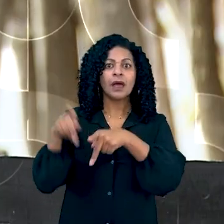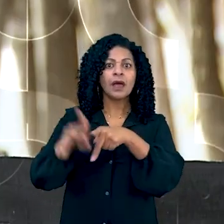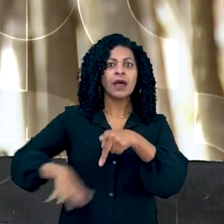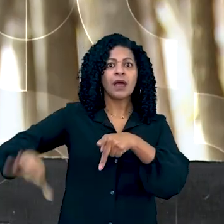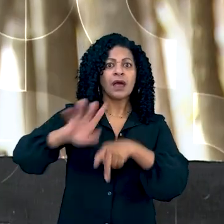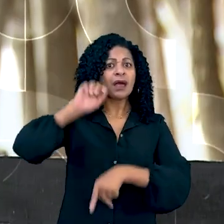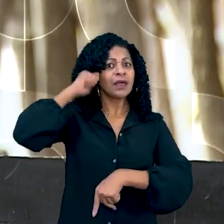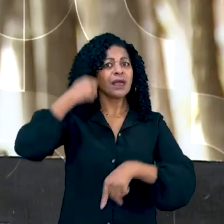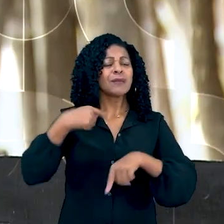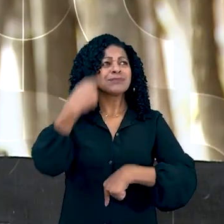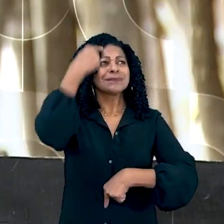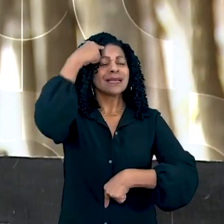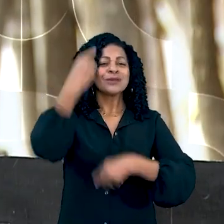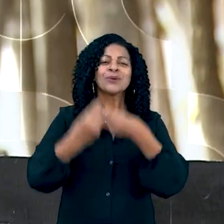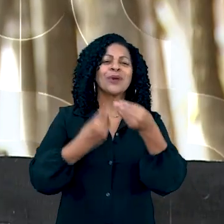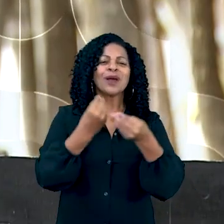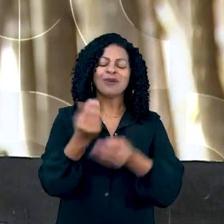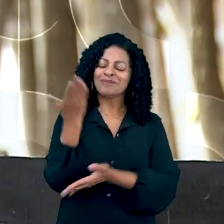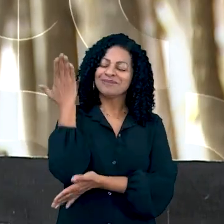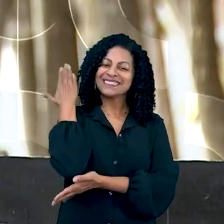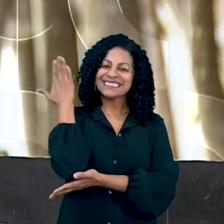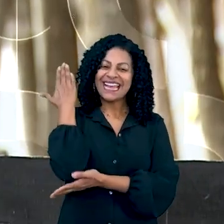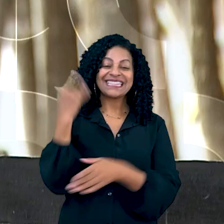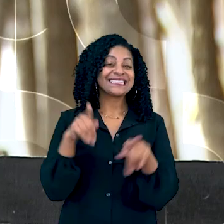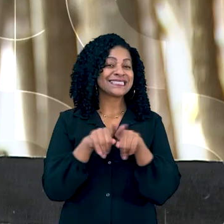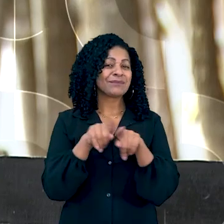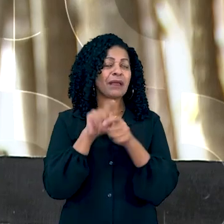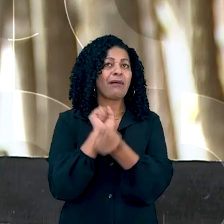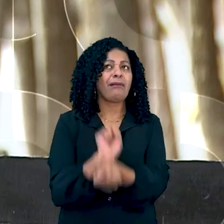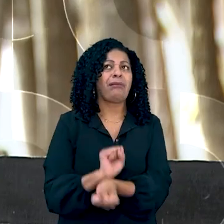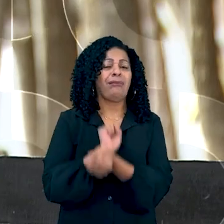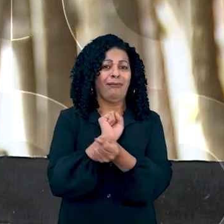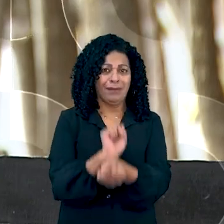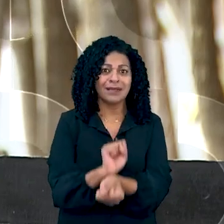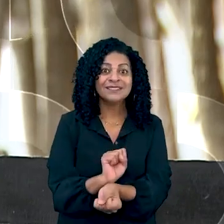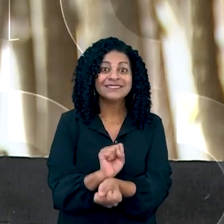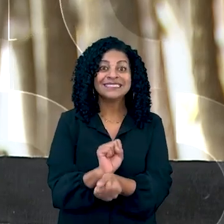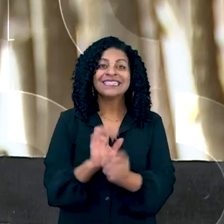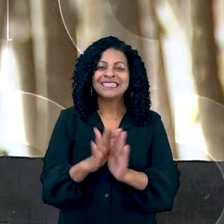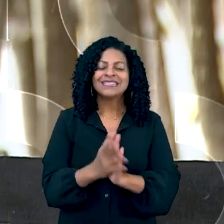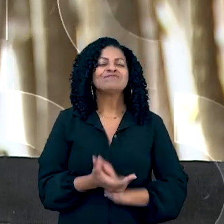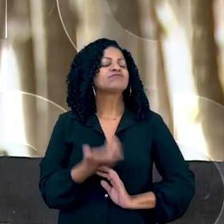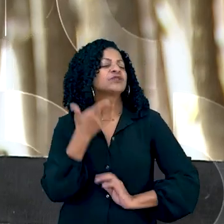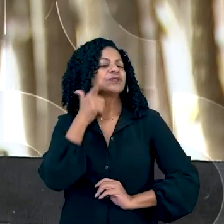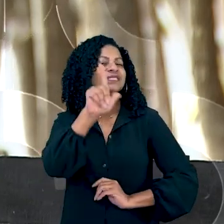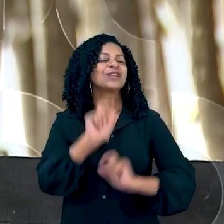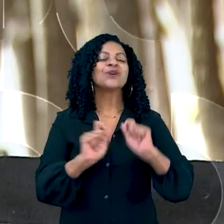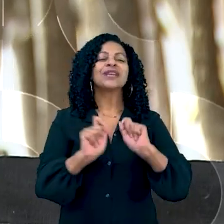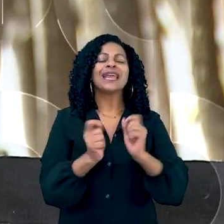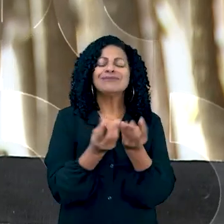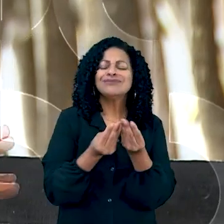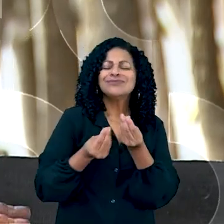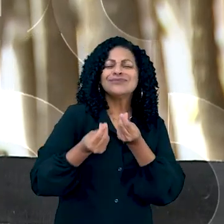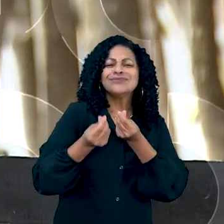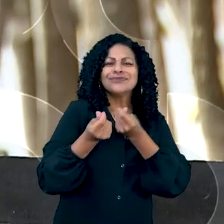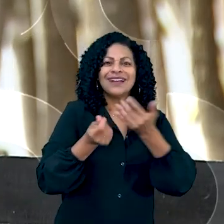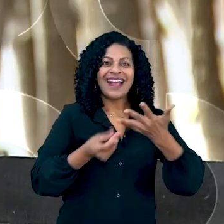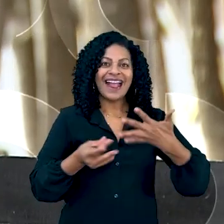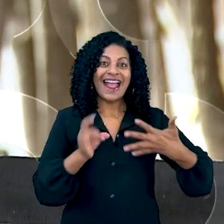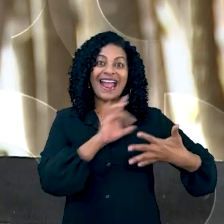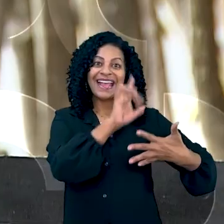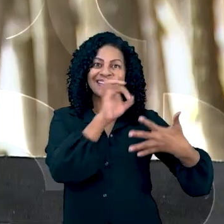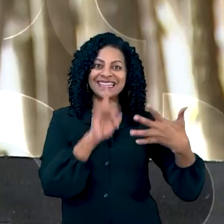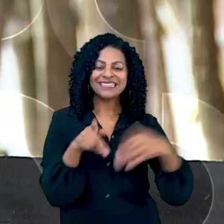da população negra, até pensando no nosso próprio passado escravocrata, é que conseguiu solidificar cada uma